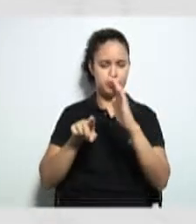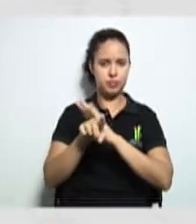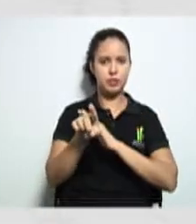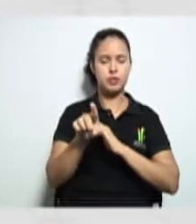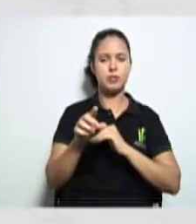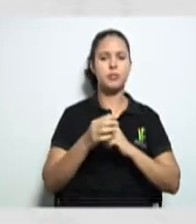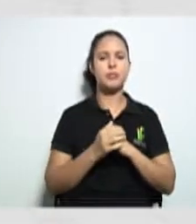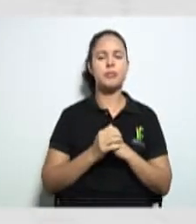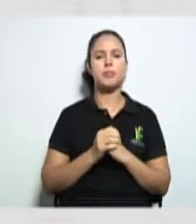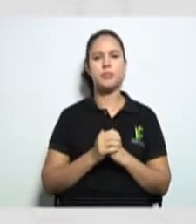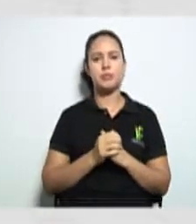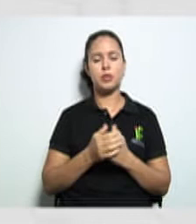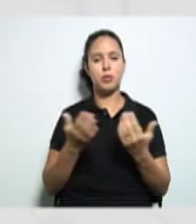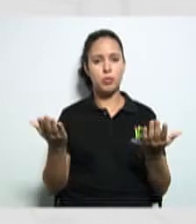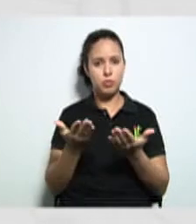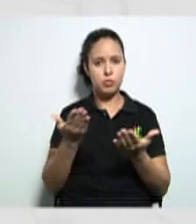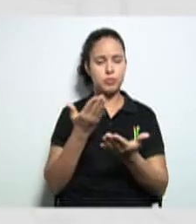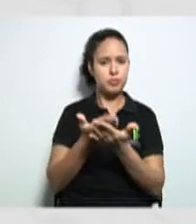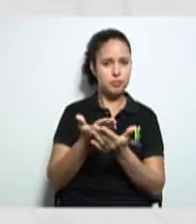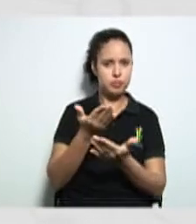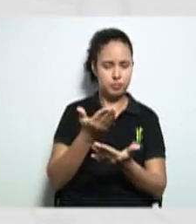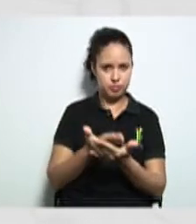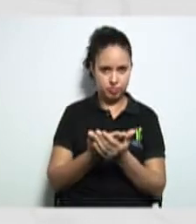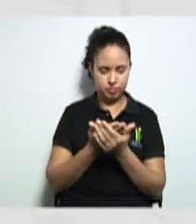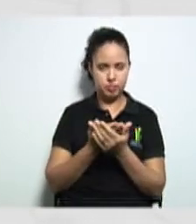Conforme vimos na aula de hoje,